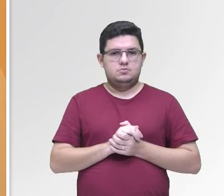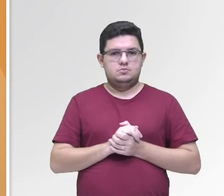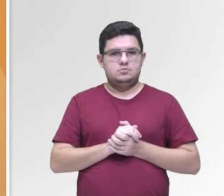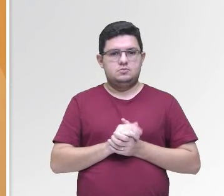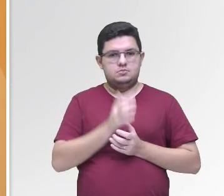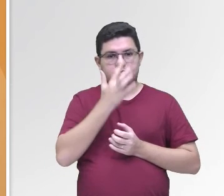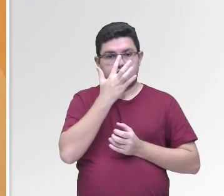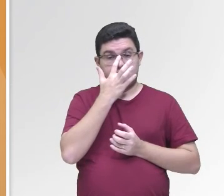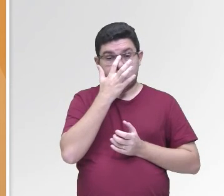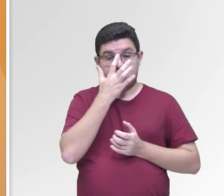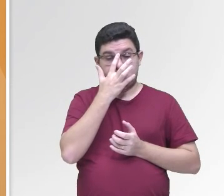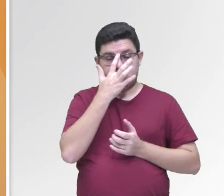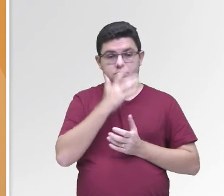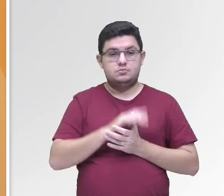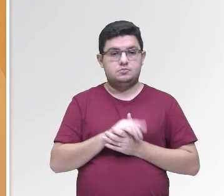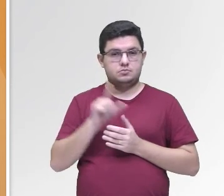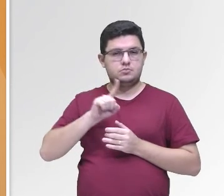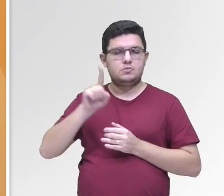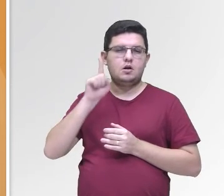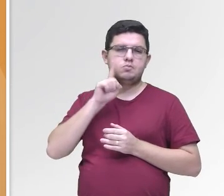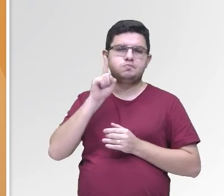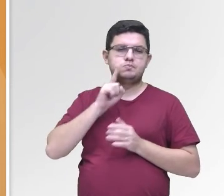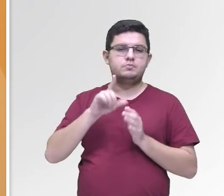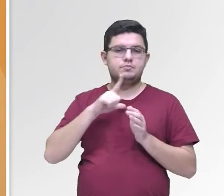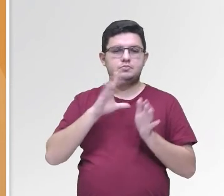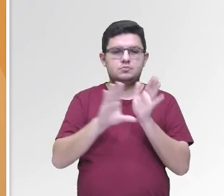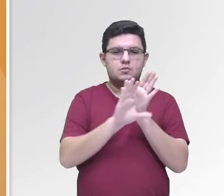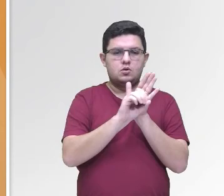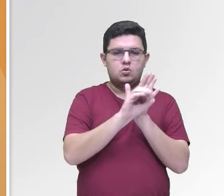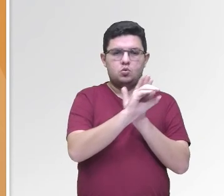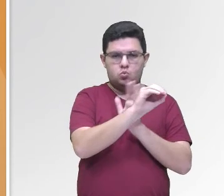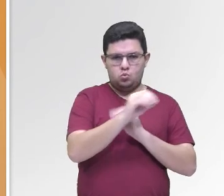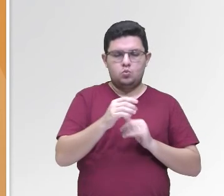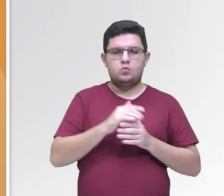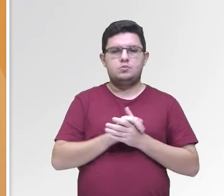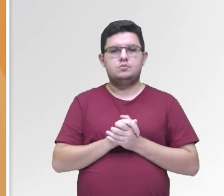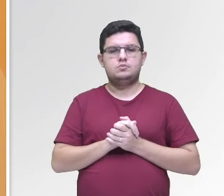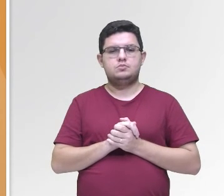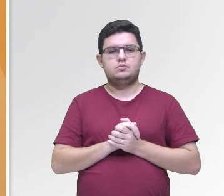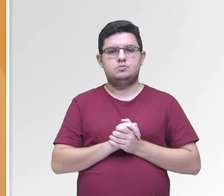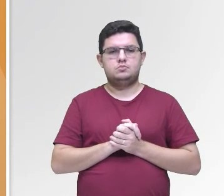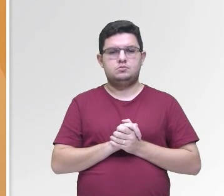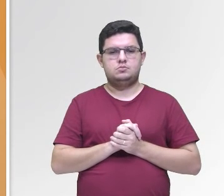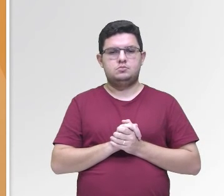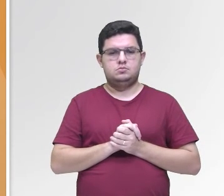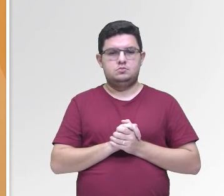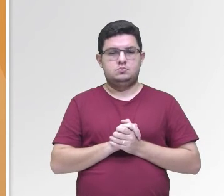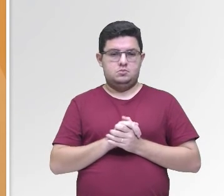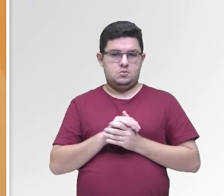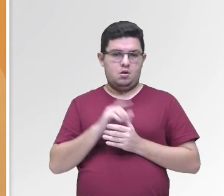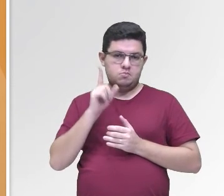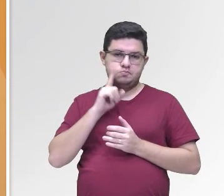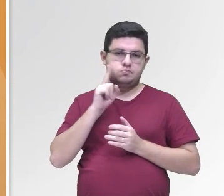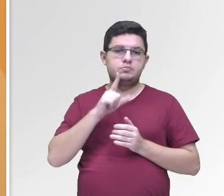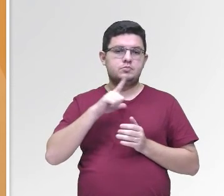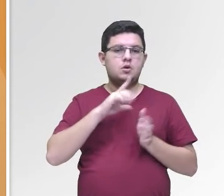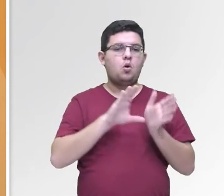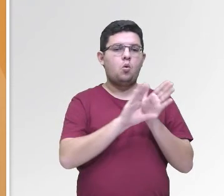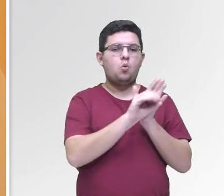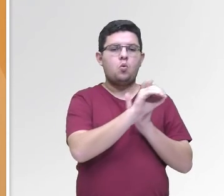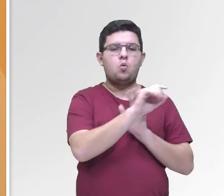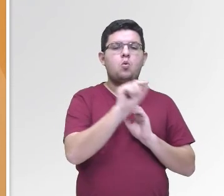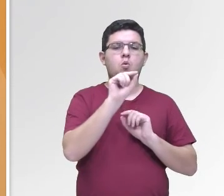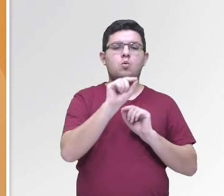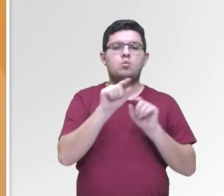Google nos Estados Unidos. Google nos Estados Unidos, nós